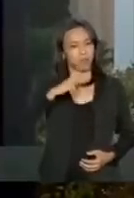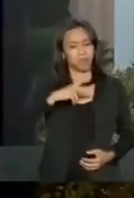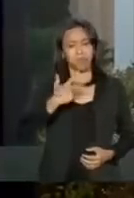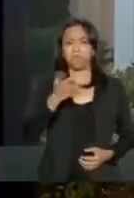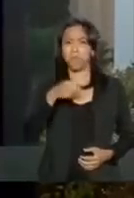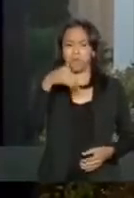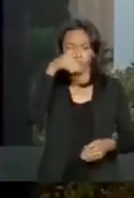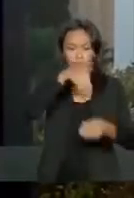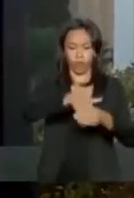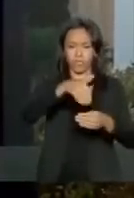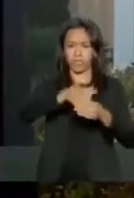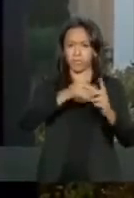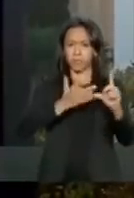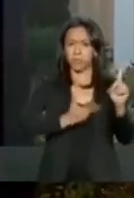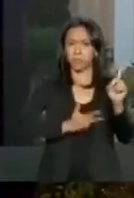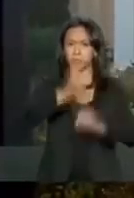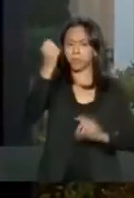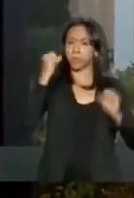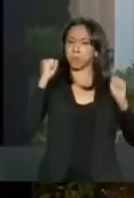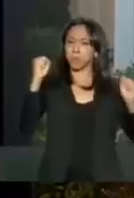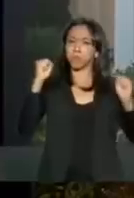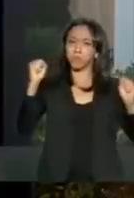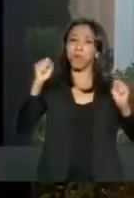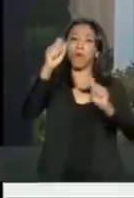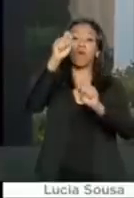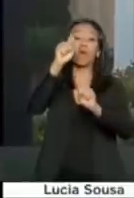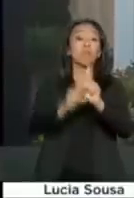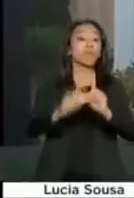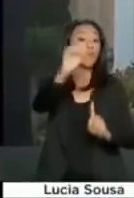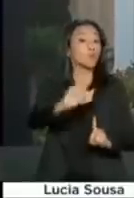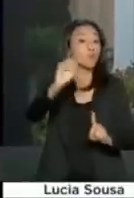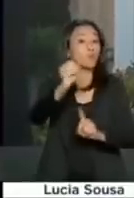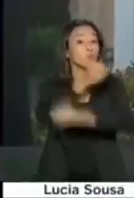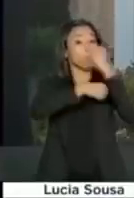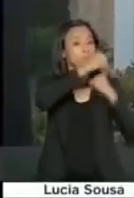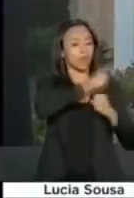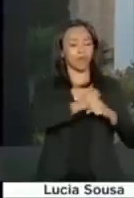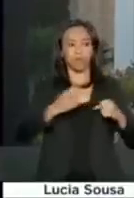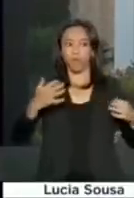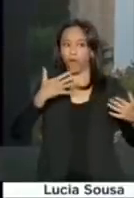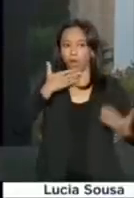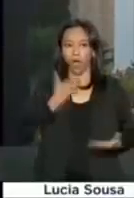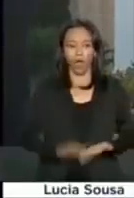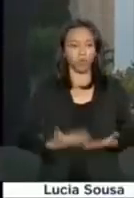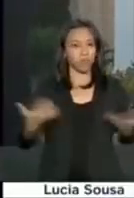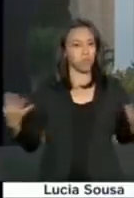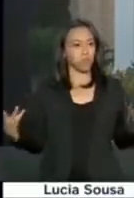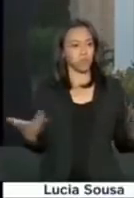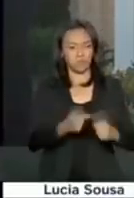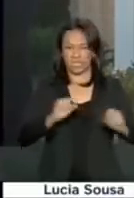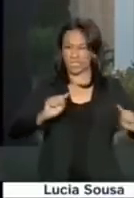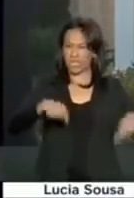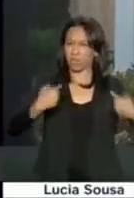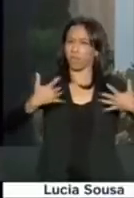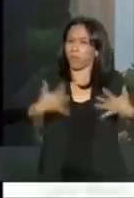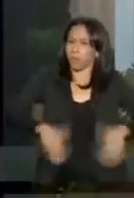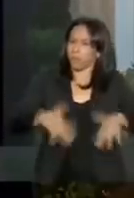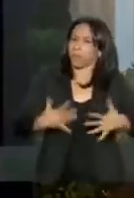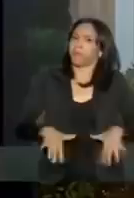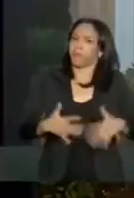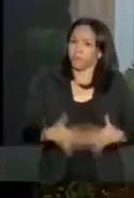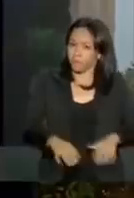vitória nas eleições. Outubro passado foi muito incrível, um desafio muito grande,